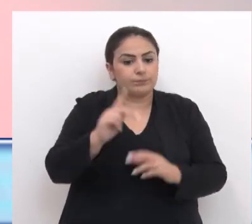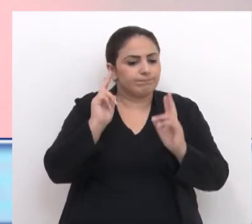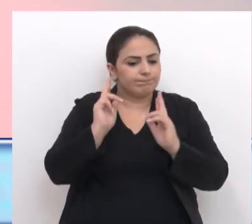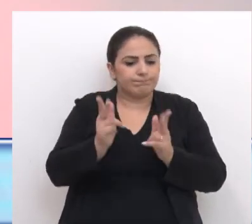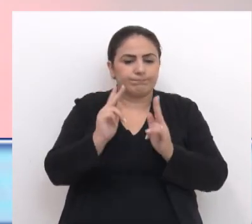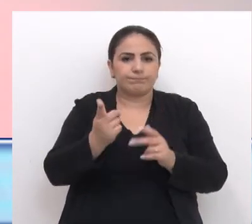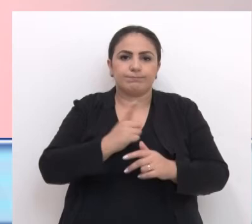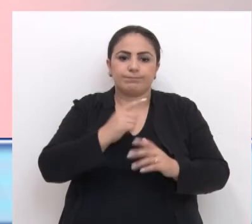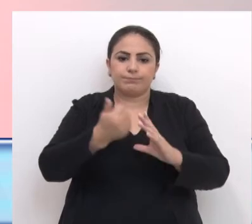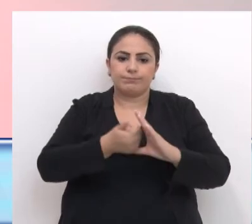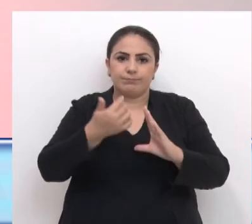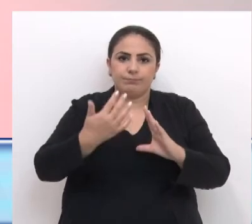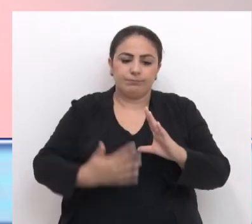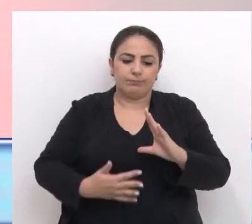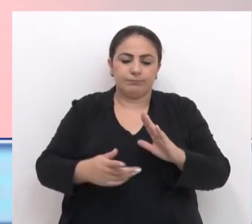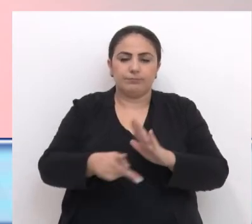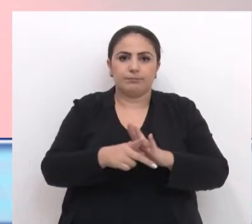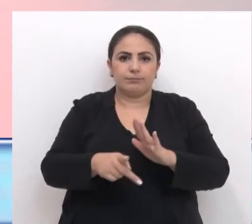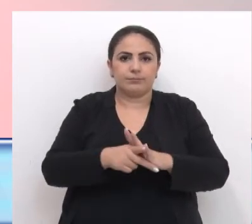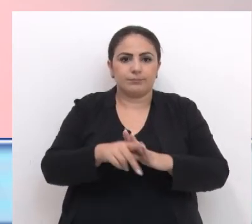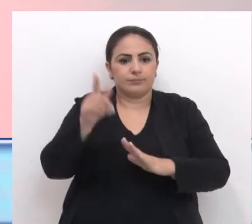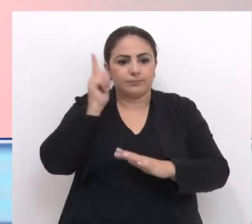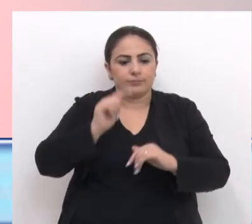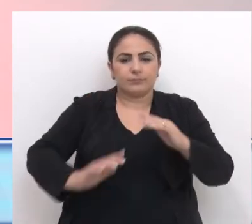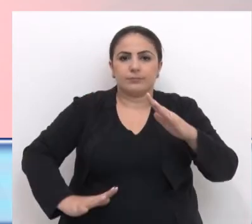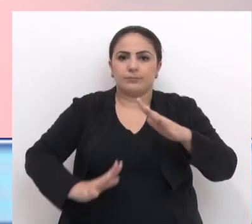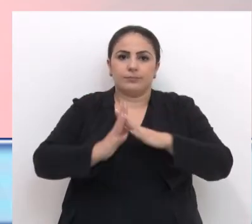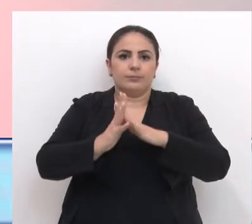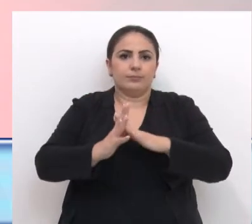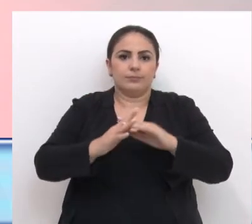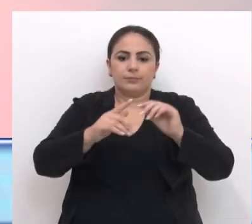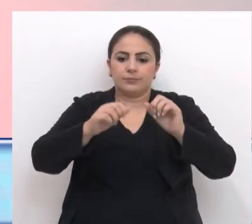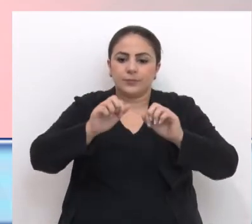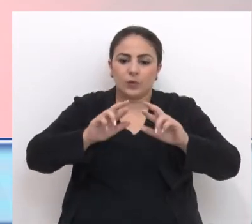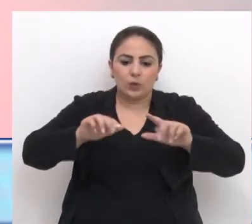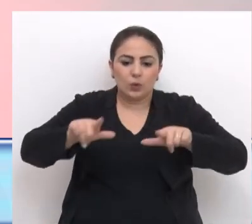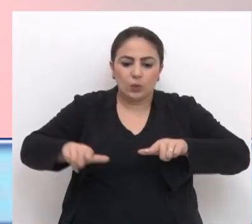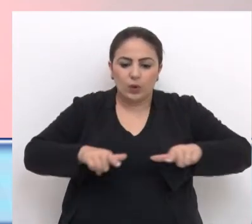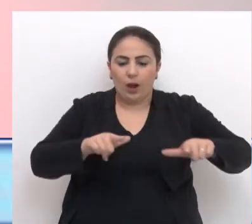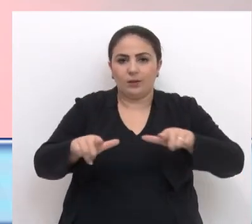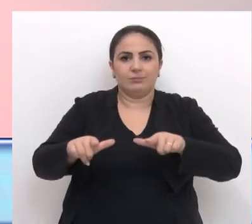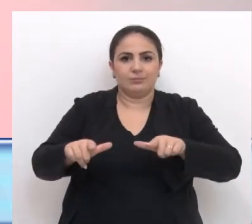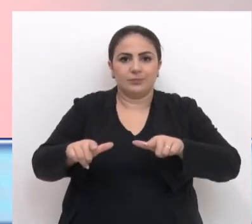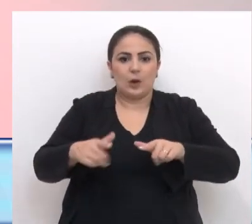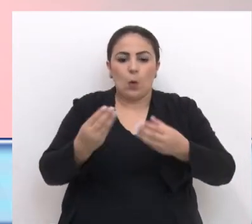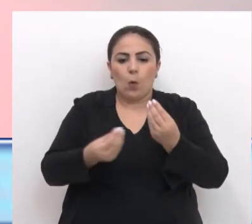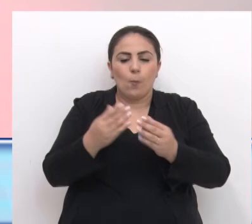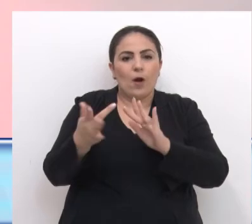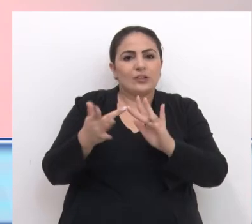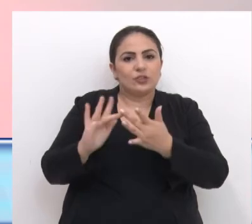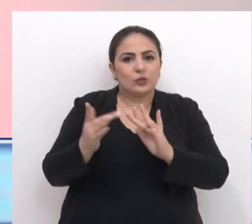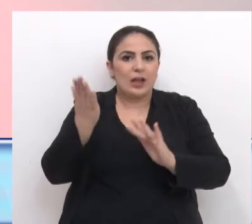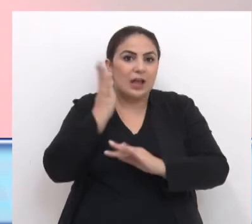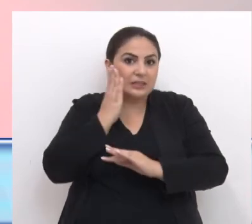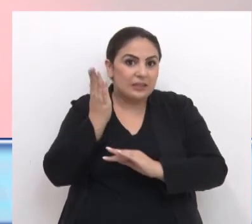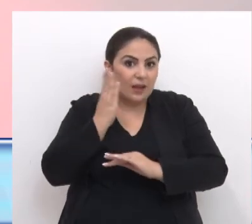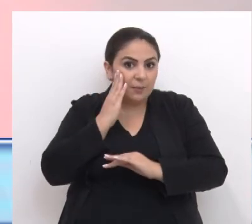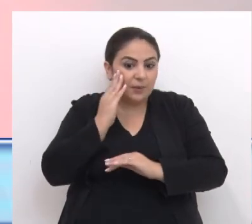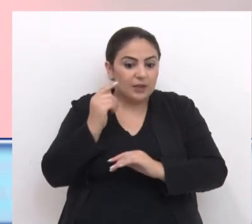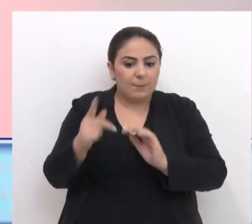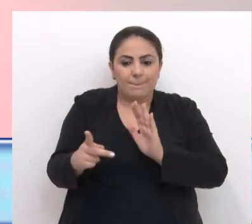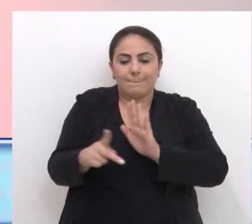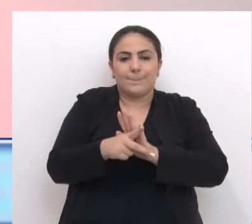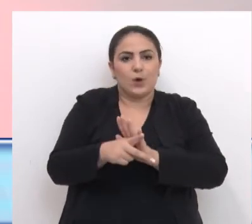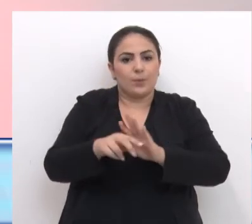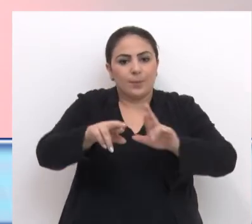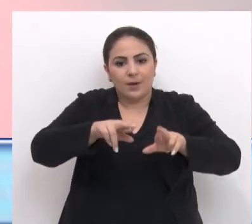enquanto tal, sempre teve esse caráter de extrapolar fronteiras, né? Então, é como você articula saberes que